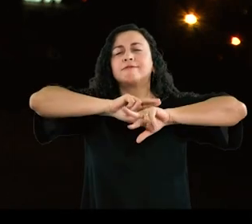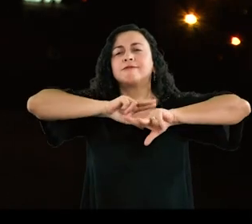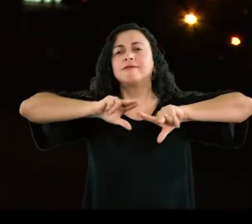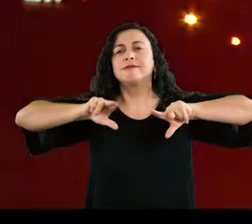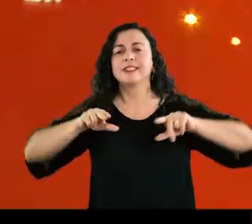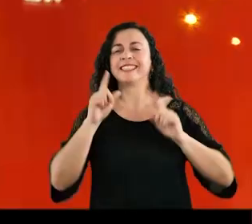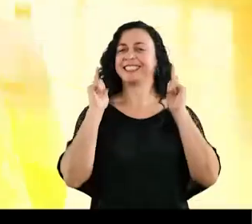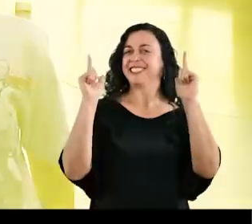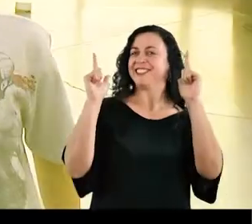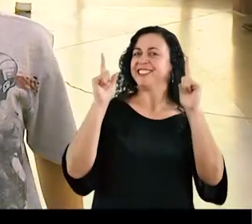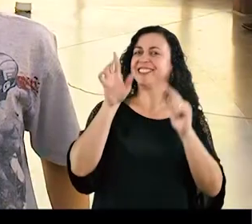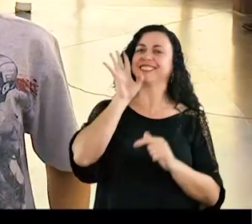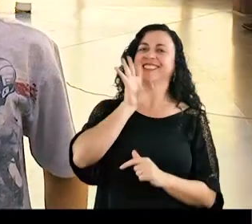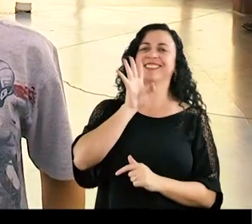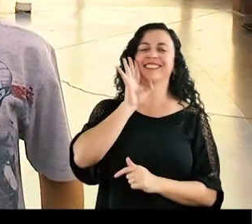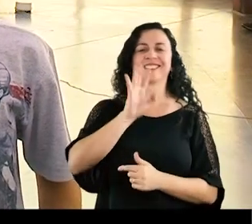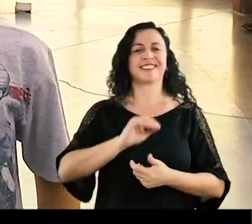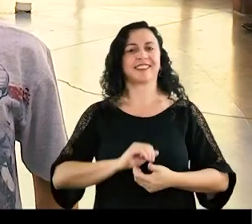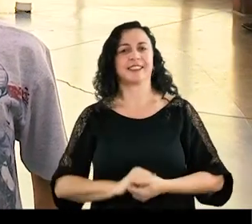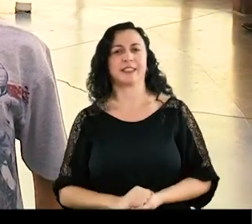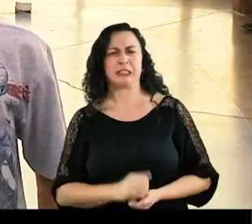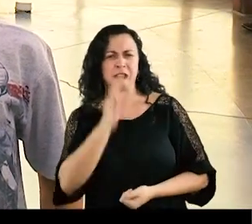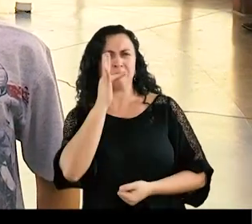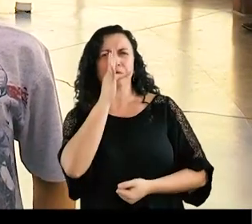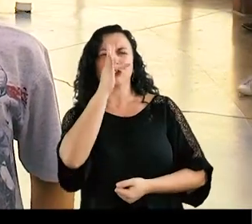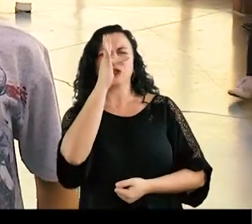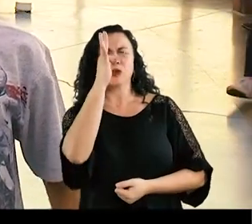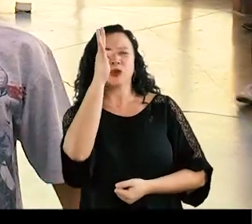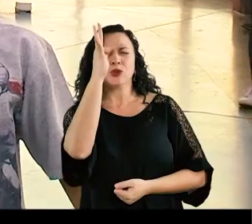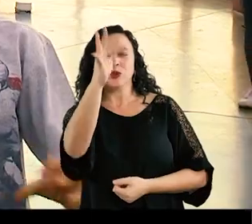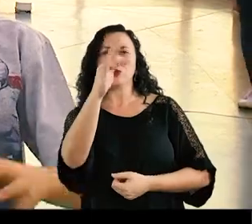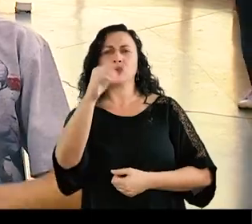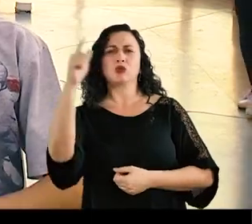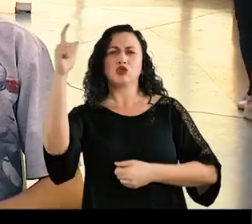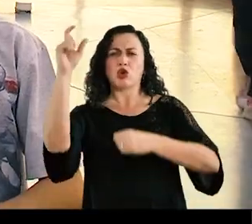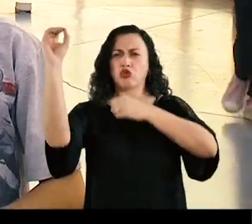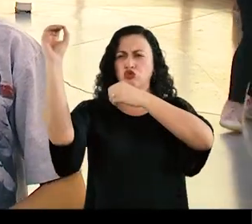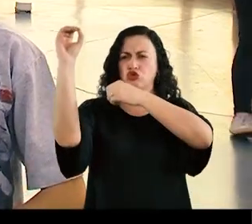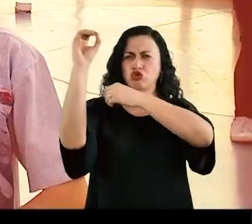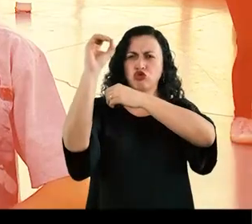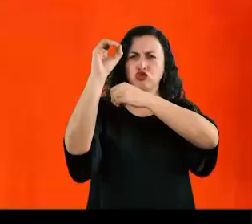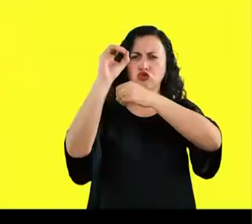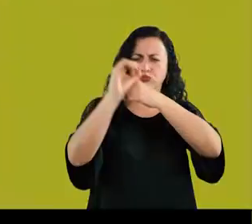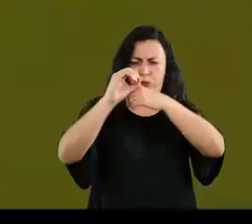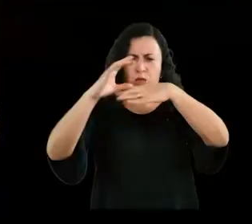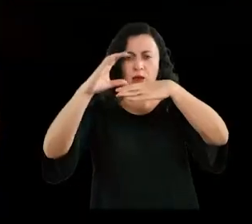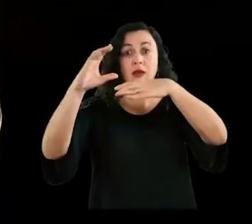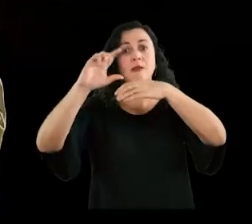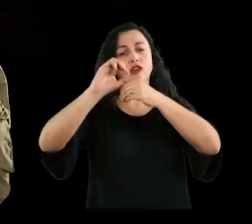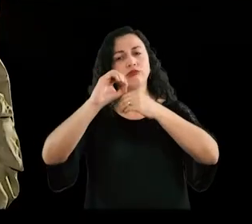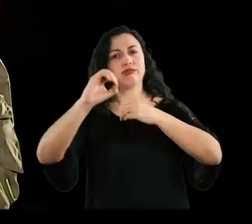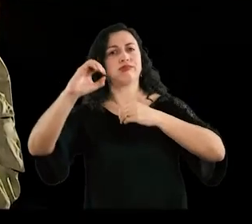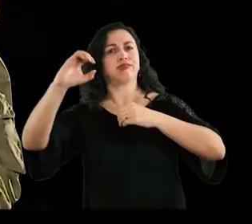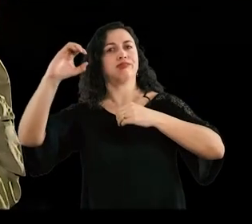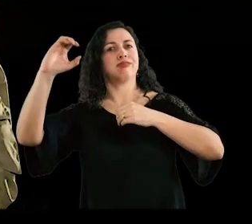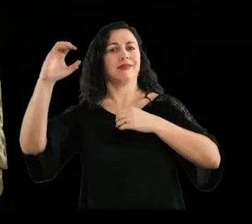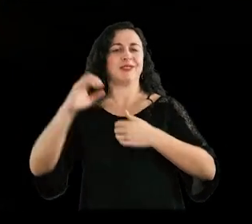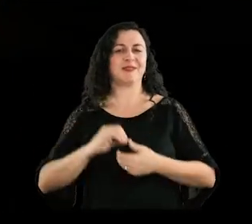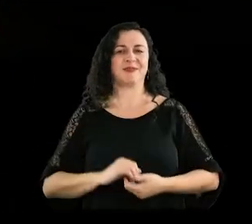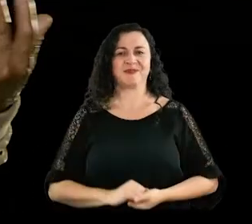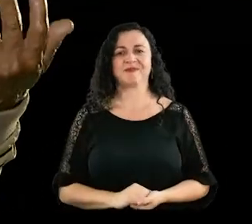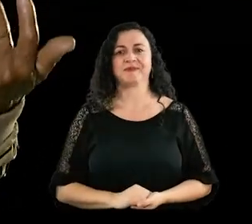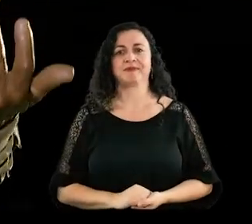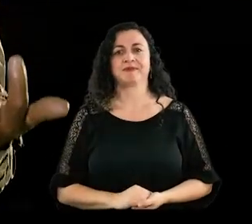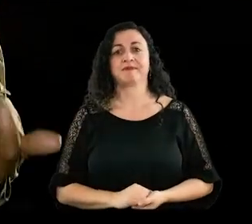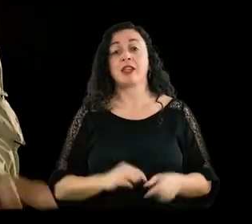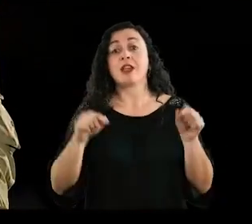que divertir. O Sol vai encostar na Terra e depois ele volta ao normal. Aqui é um observatório